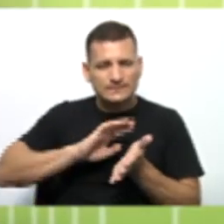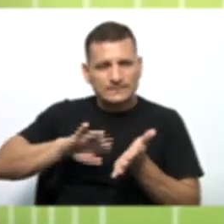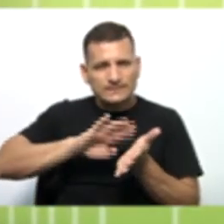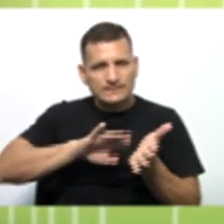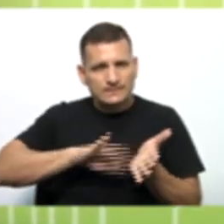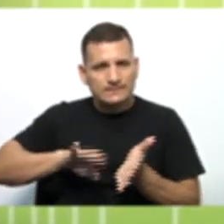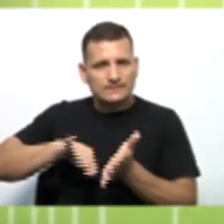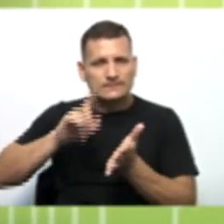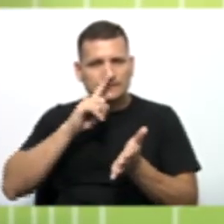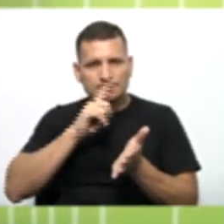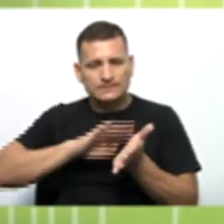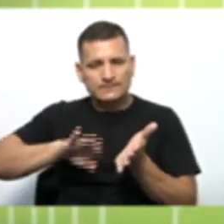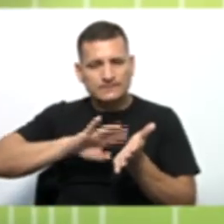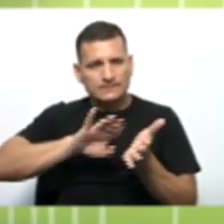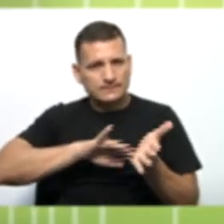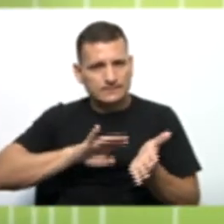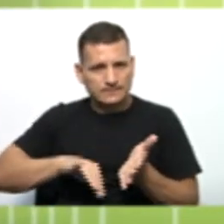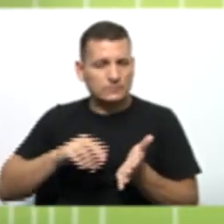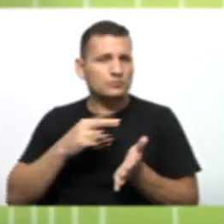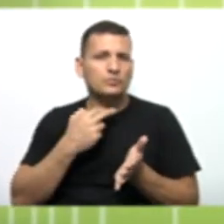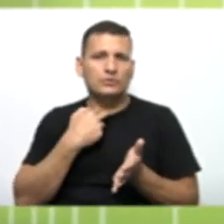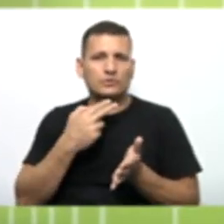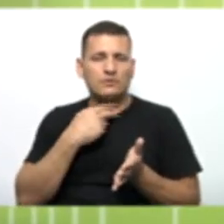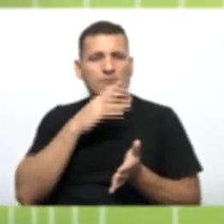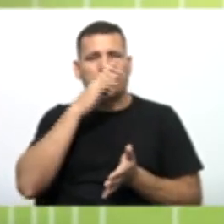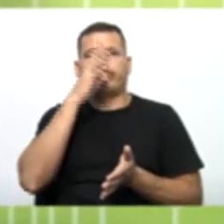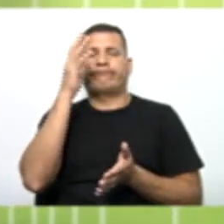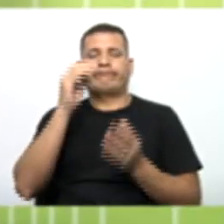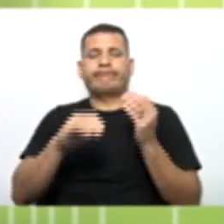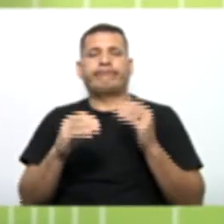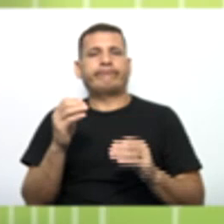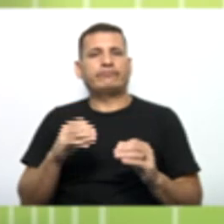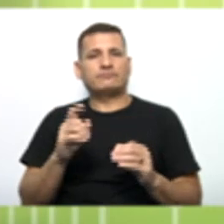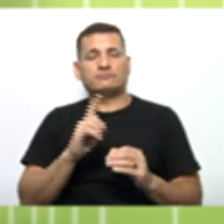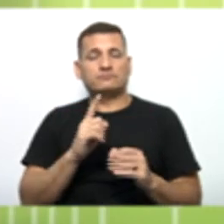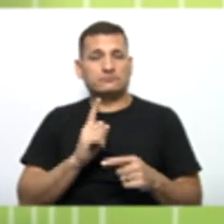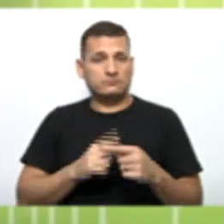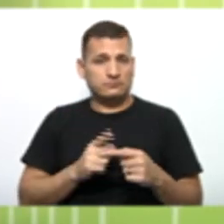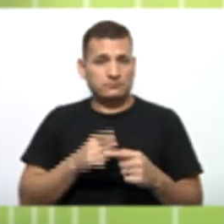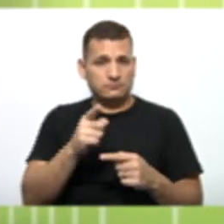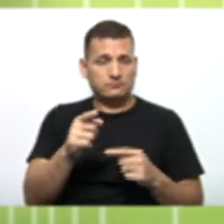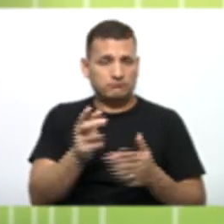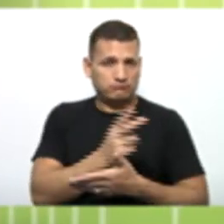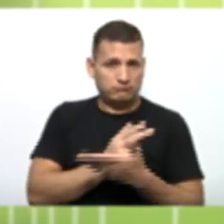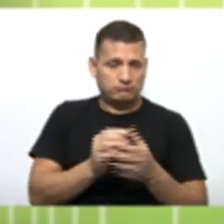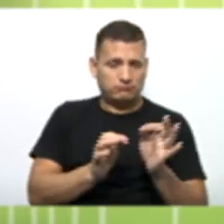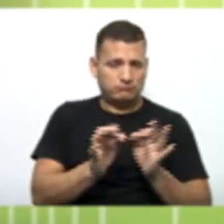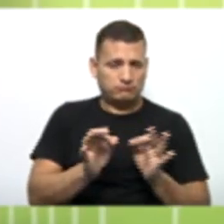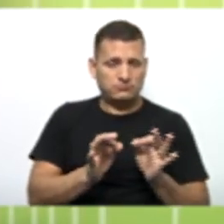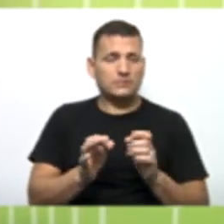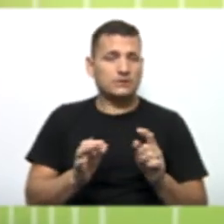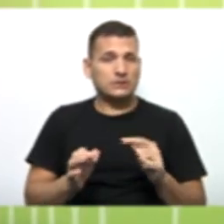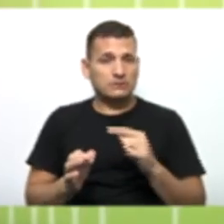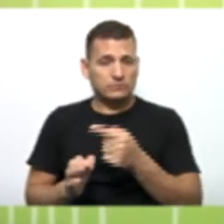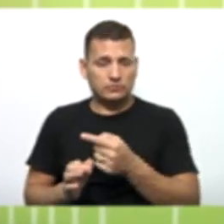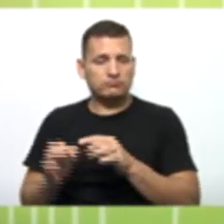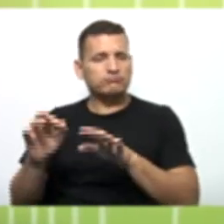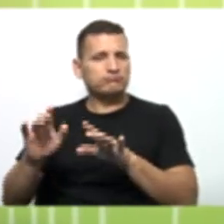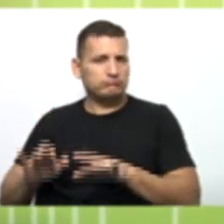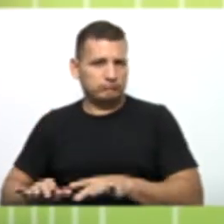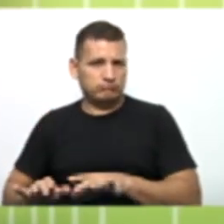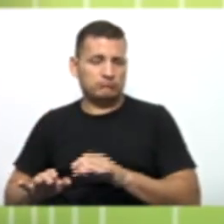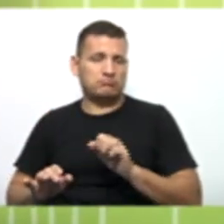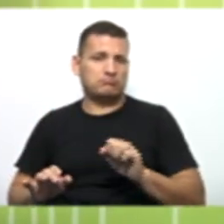de qualquer jeito. Por quê? O que você projetar é o que vai ser desenvolvido. Então, assim, pode acontecer lá na entrega do